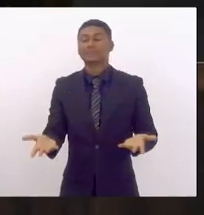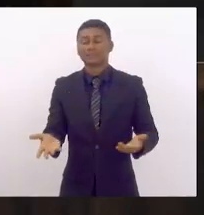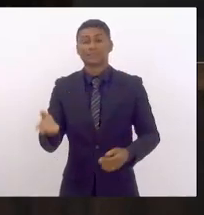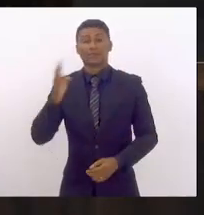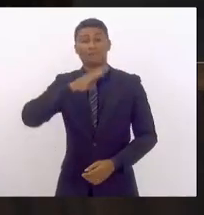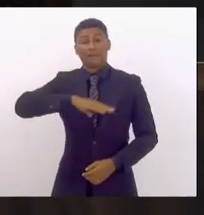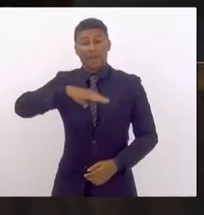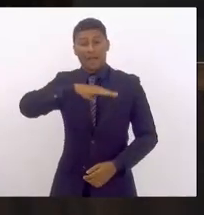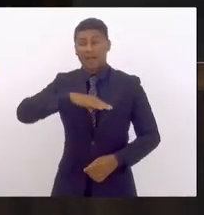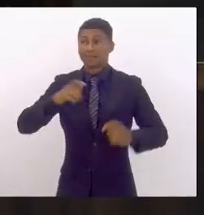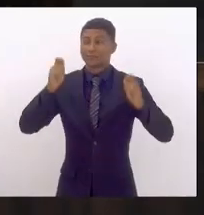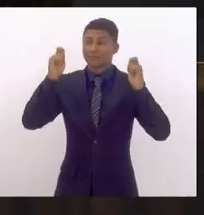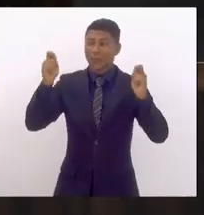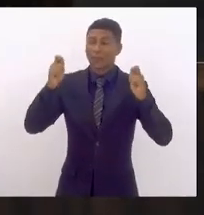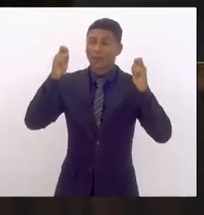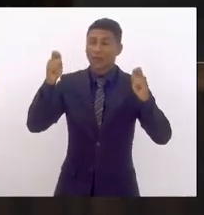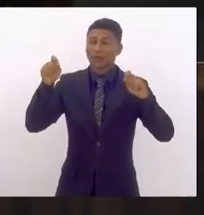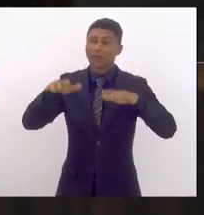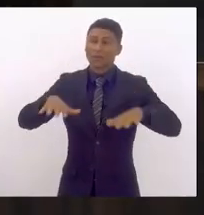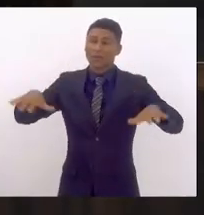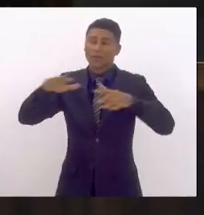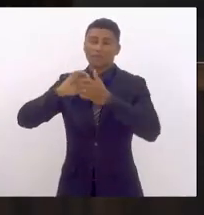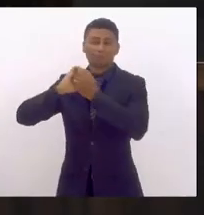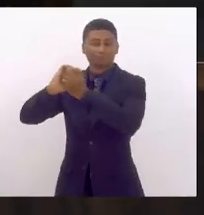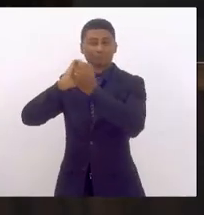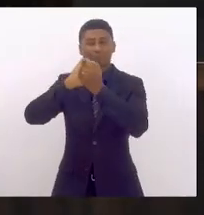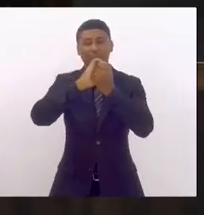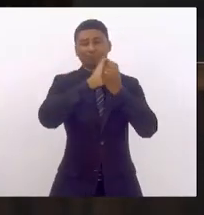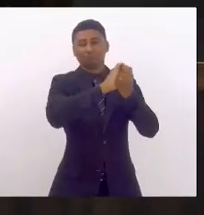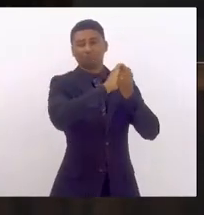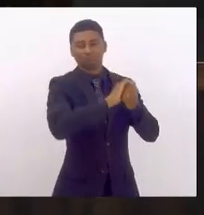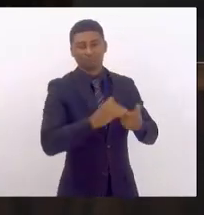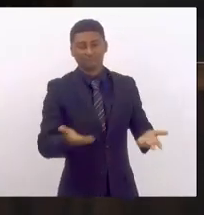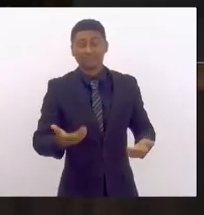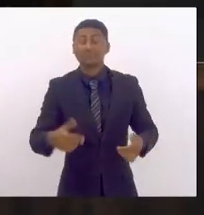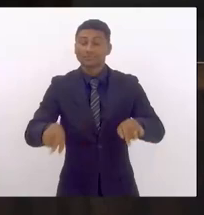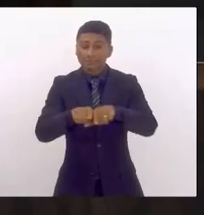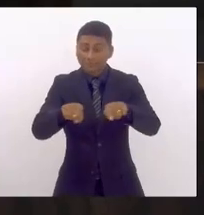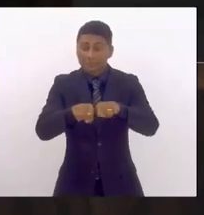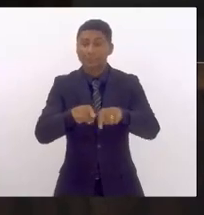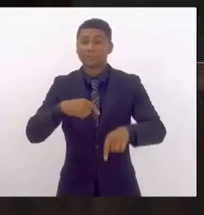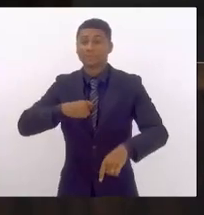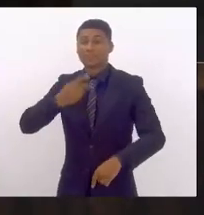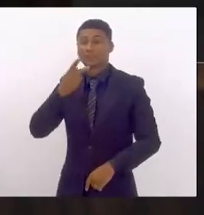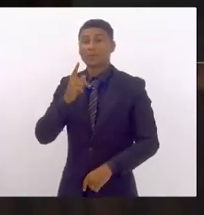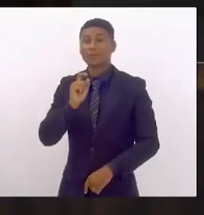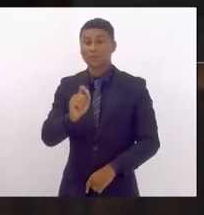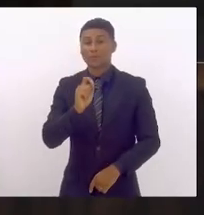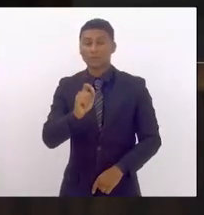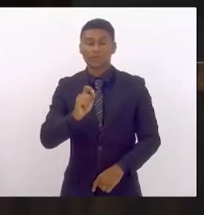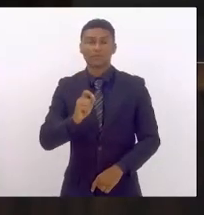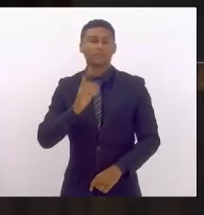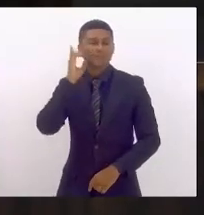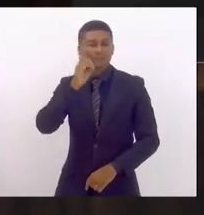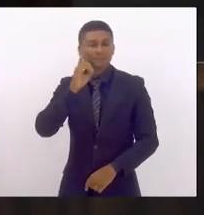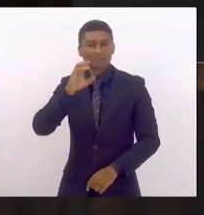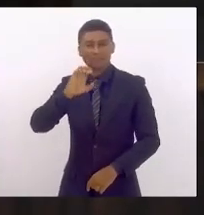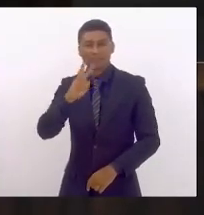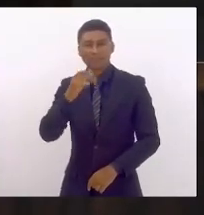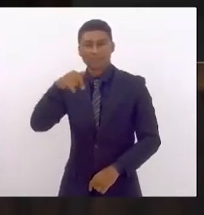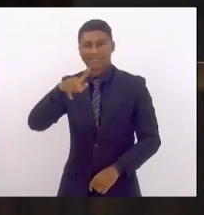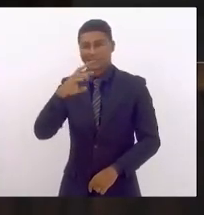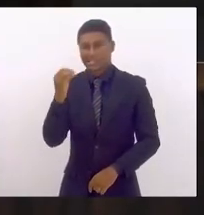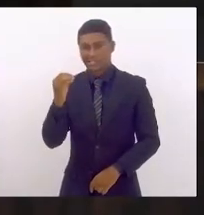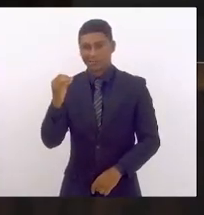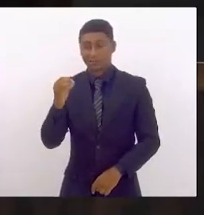vascaína né e de dizer que quero elogiar a iniciativa do deputado Chiquinho da Mangueira se ele